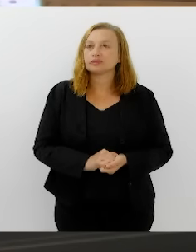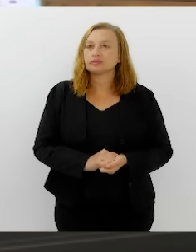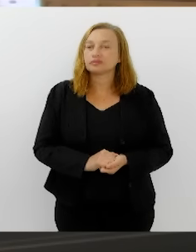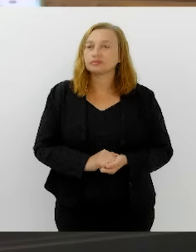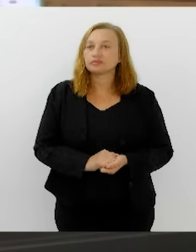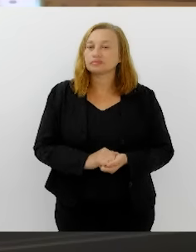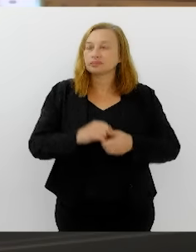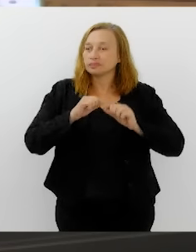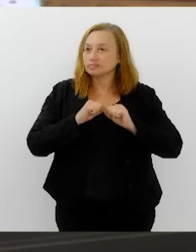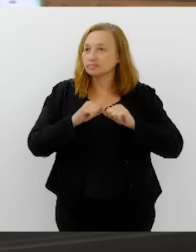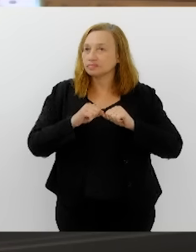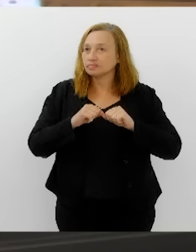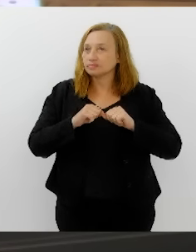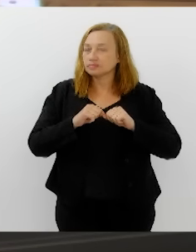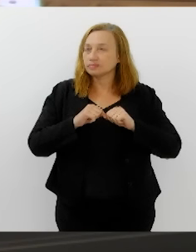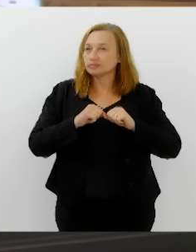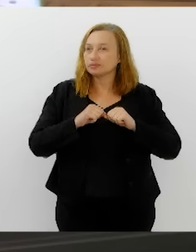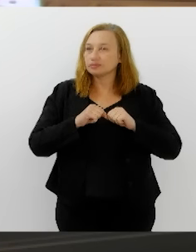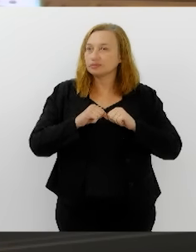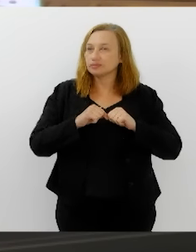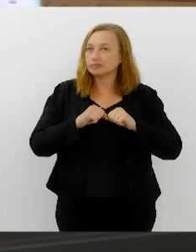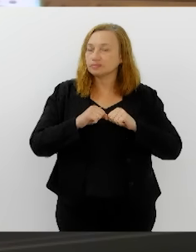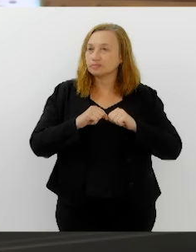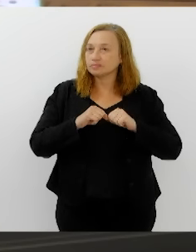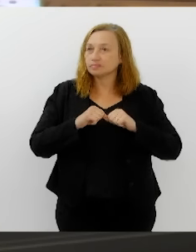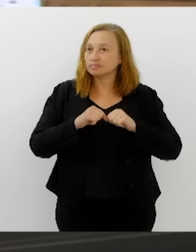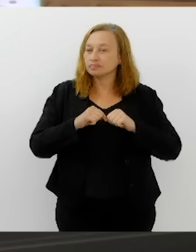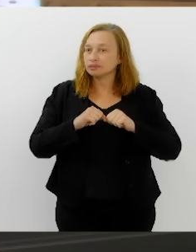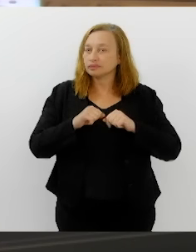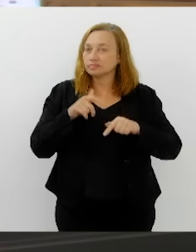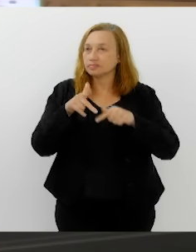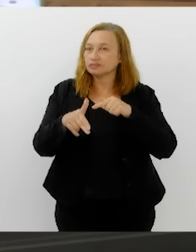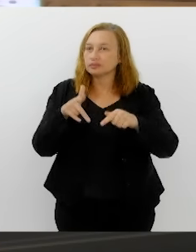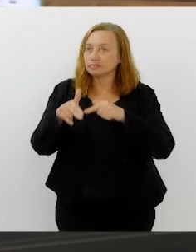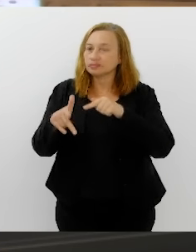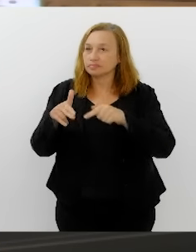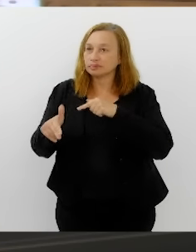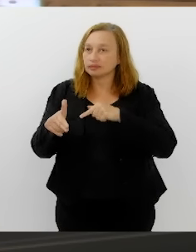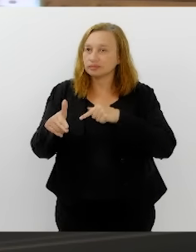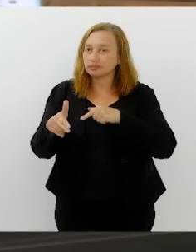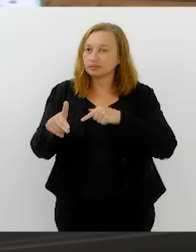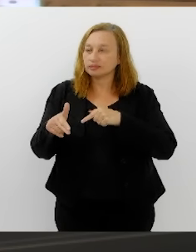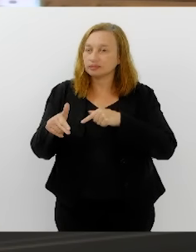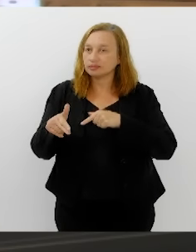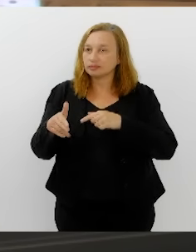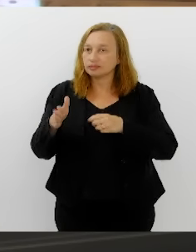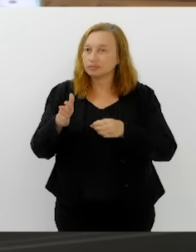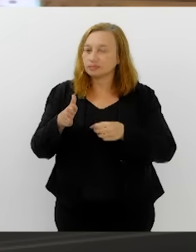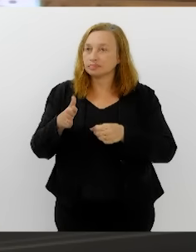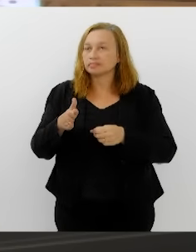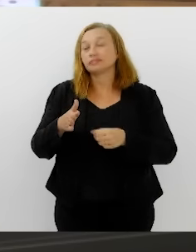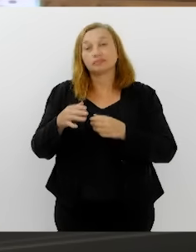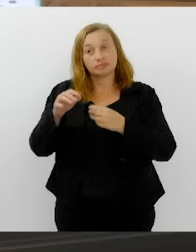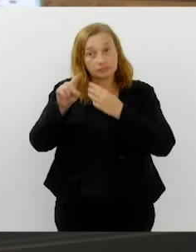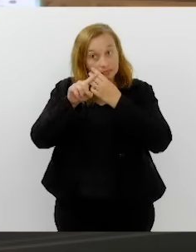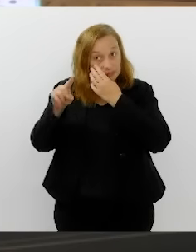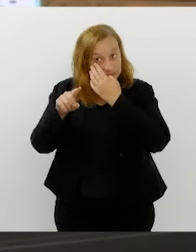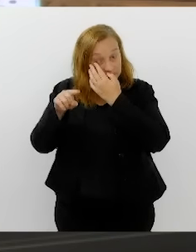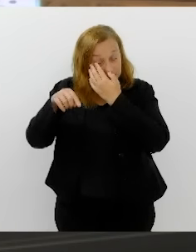repelir os nazistas que invadiam a Inglaterra. Então, a